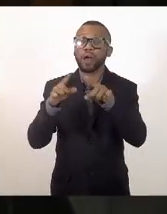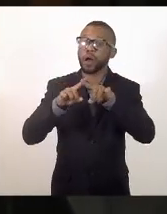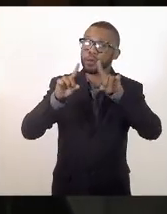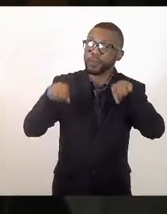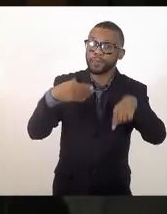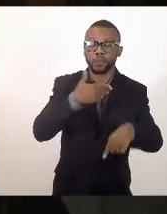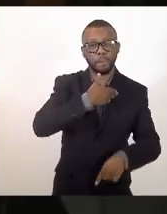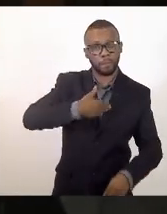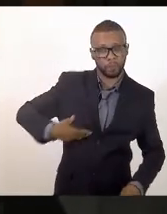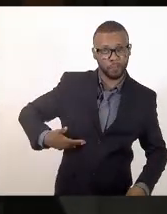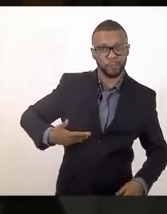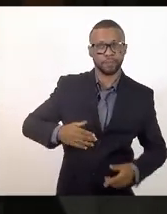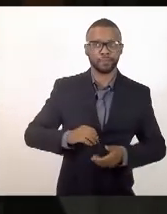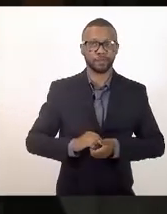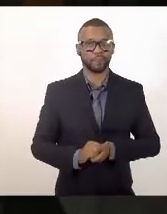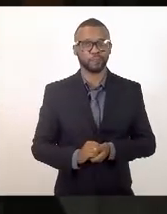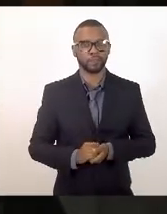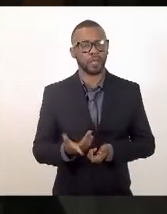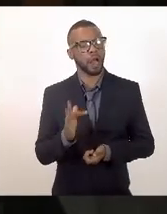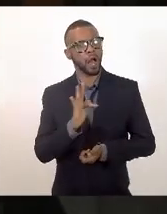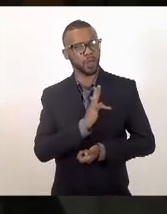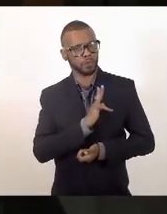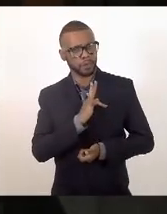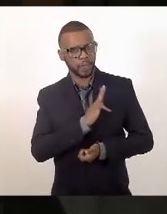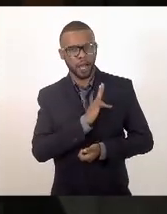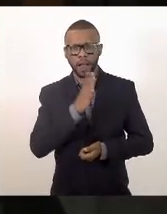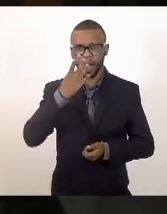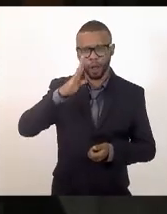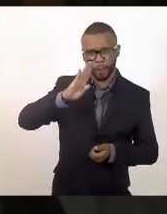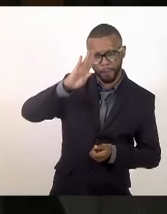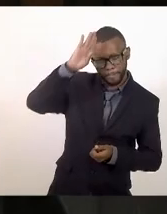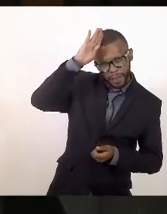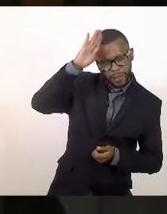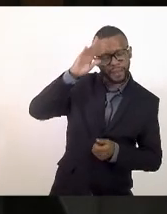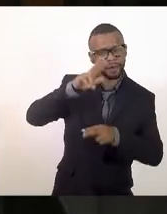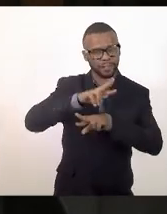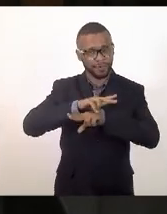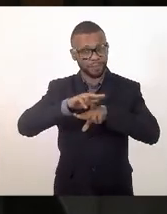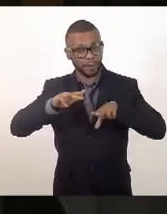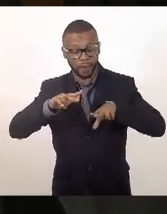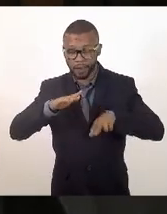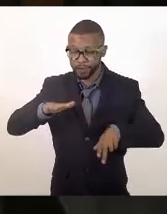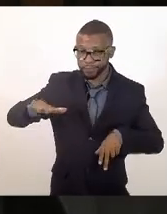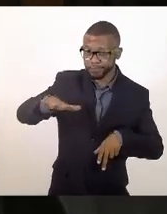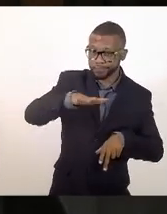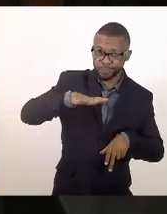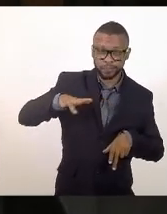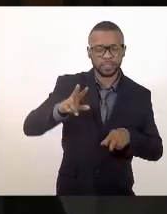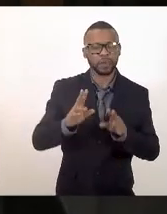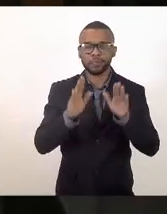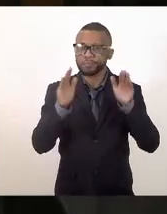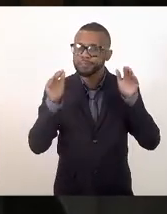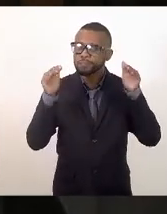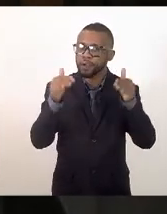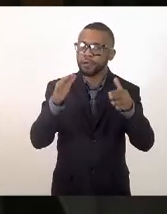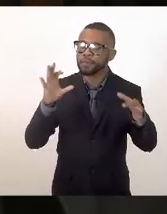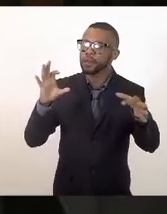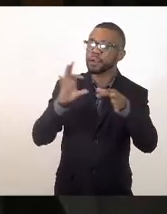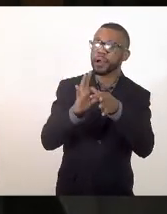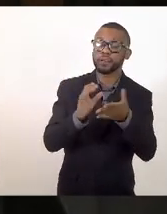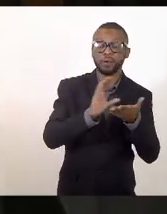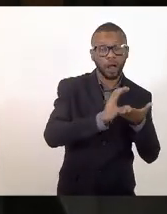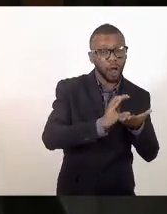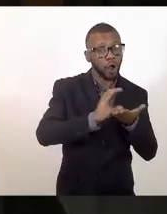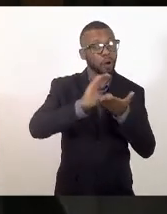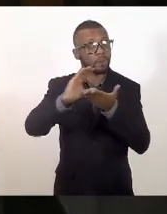ao policial, às forças de segurança, ao Corpo de Bombeiros Militar, sob o manto da Comissão de Servidores Públicos da